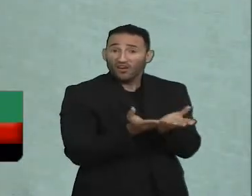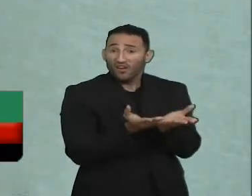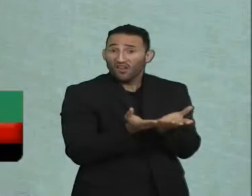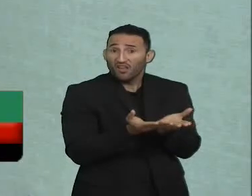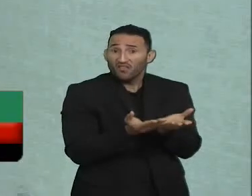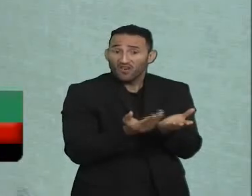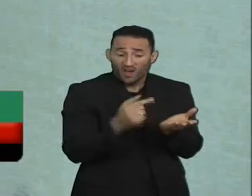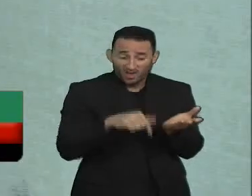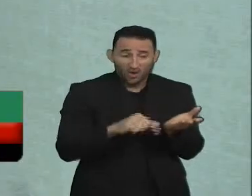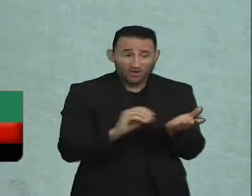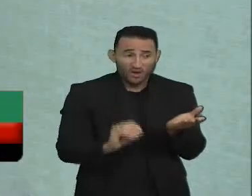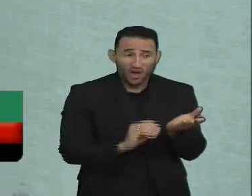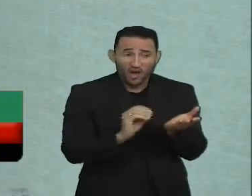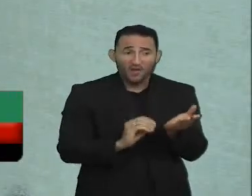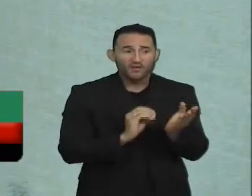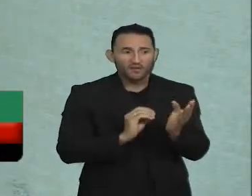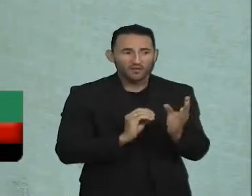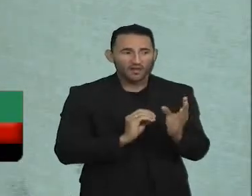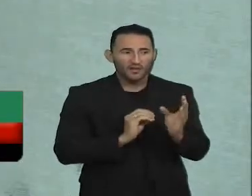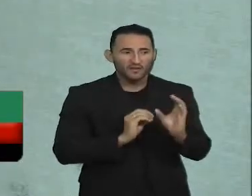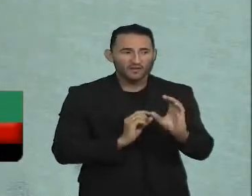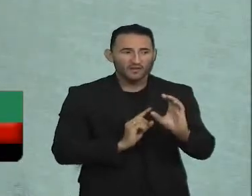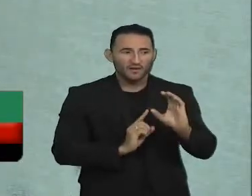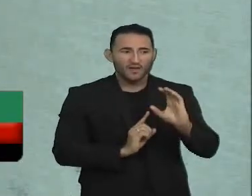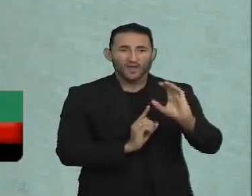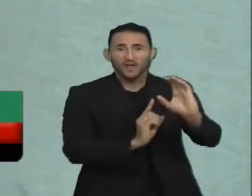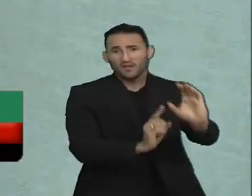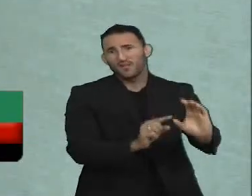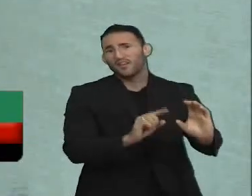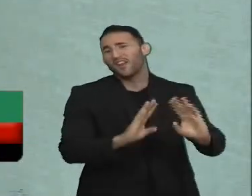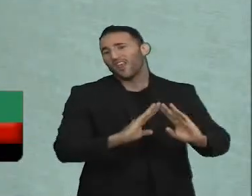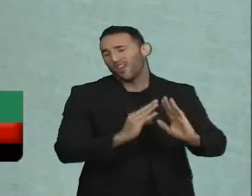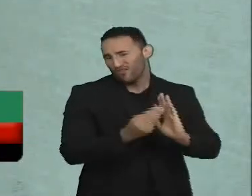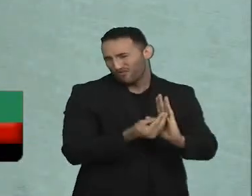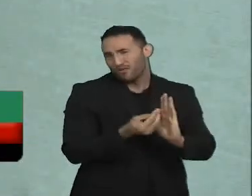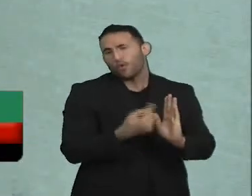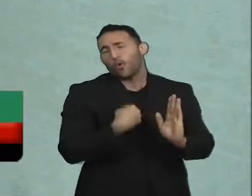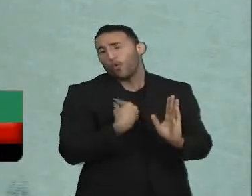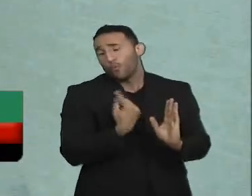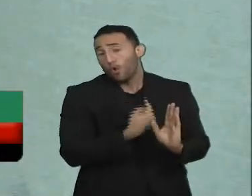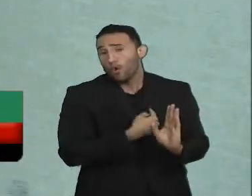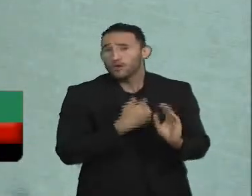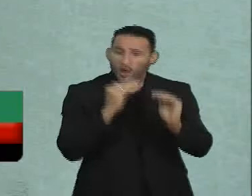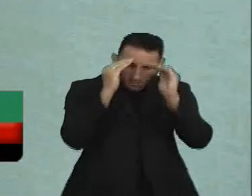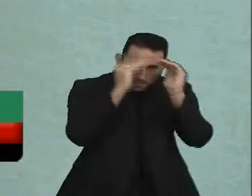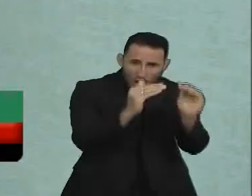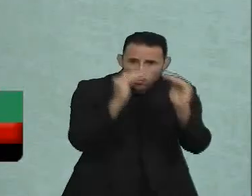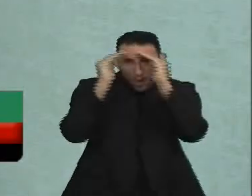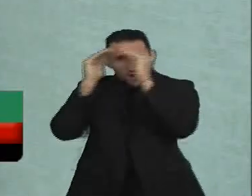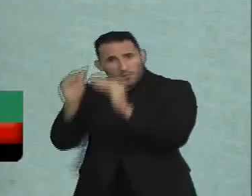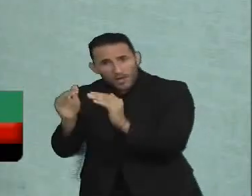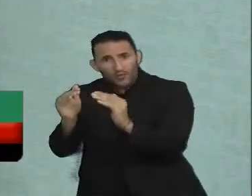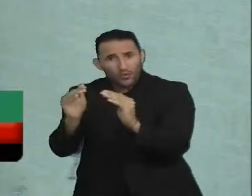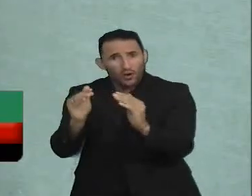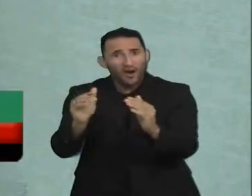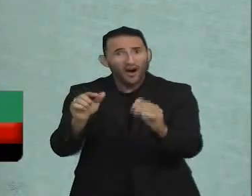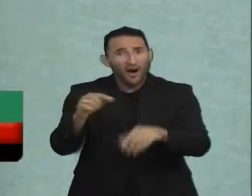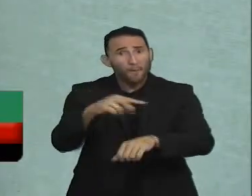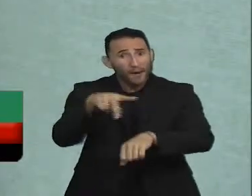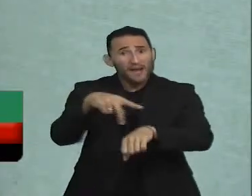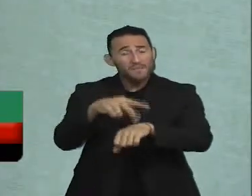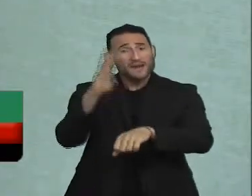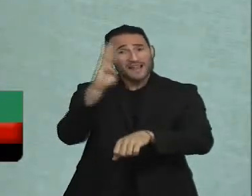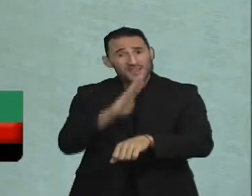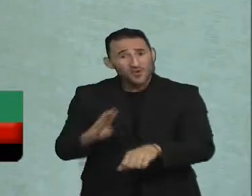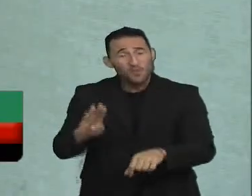nossa cidade, e o quanto a gente respeita e se respeita. E é isso que precisa no nosso país,